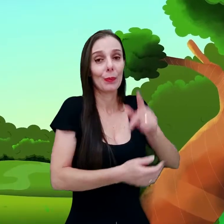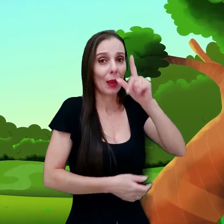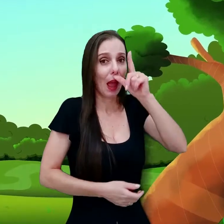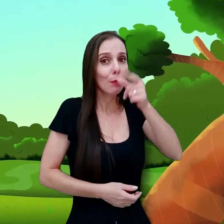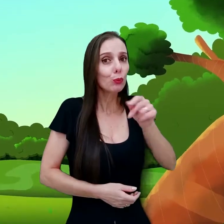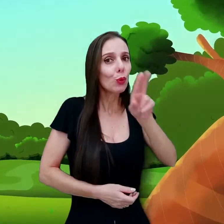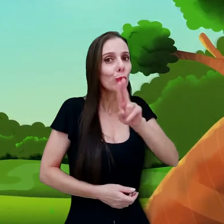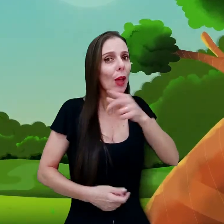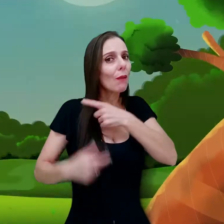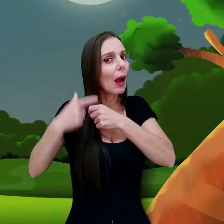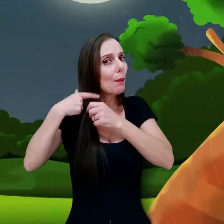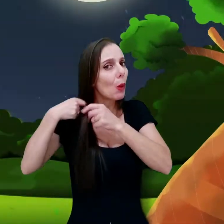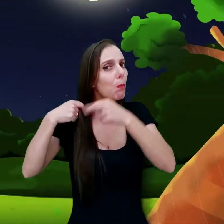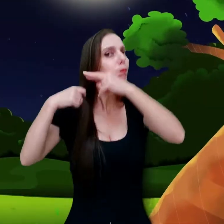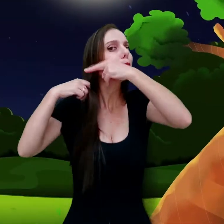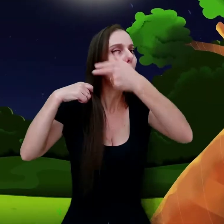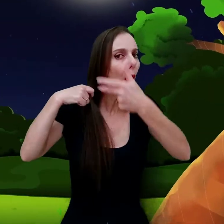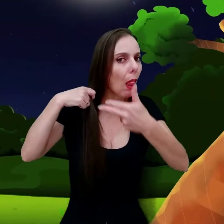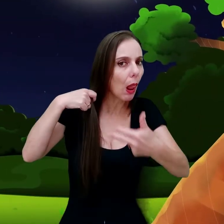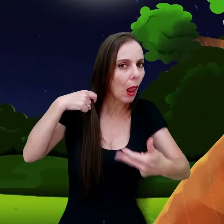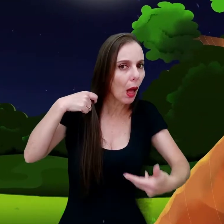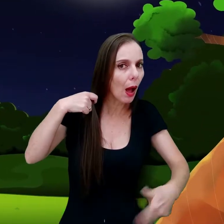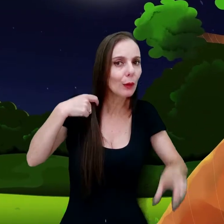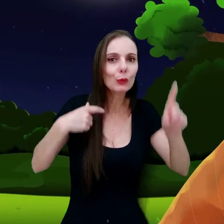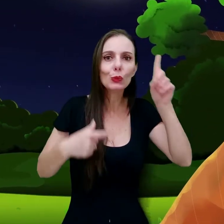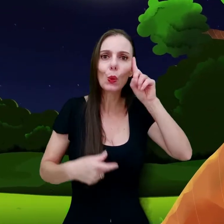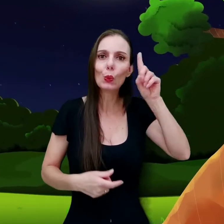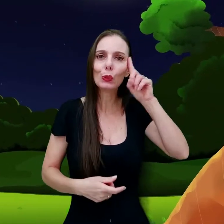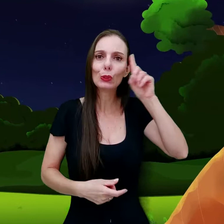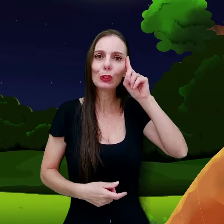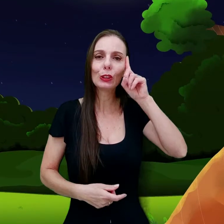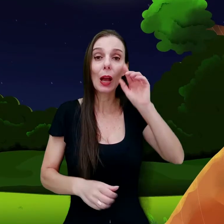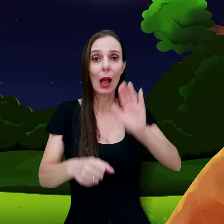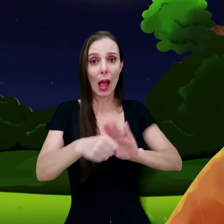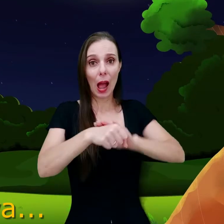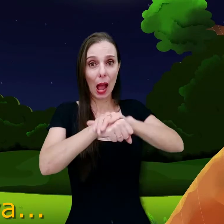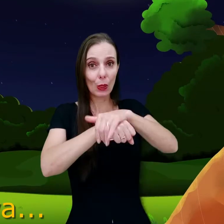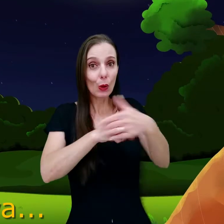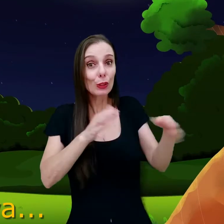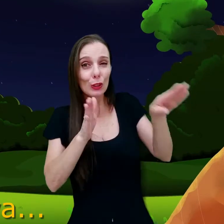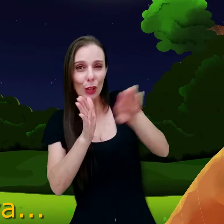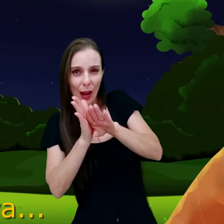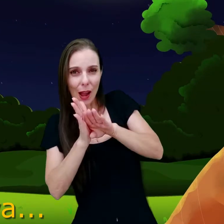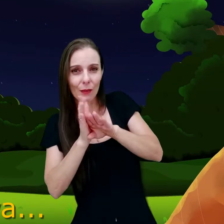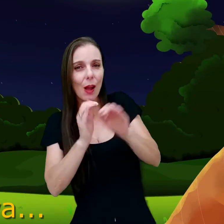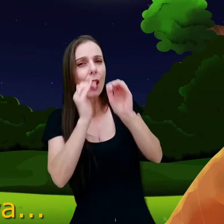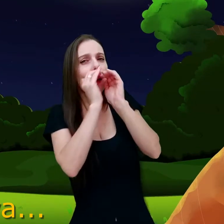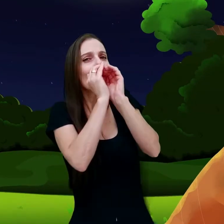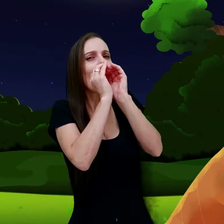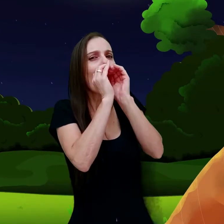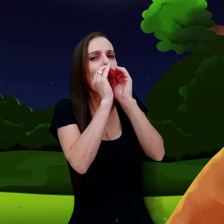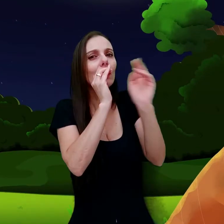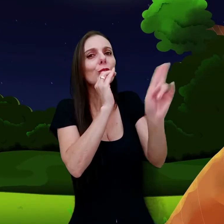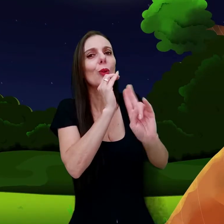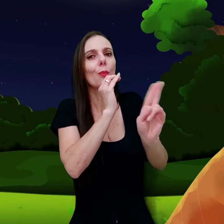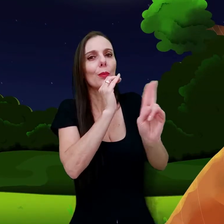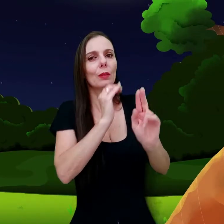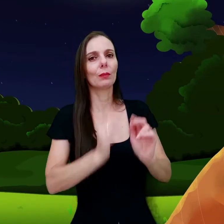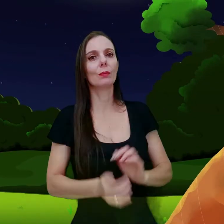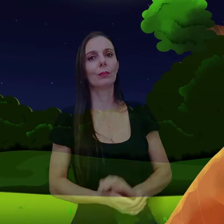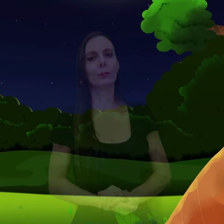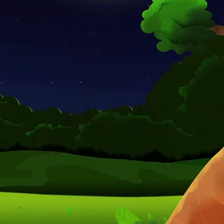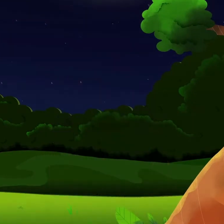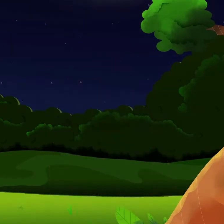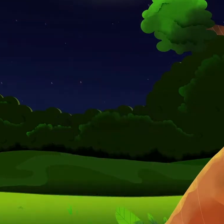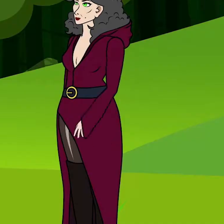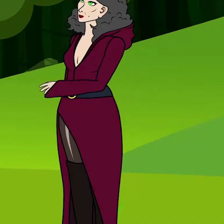bruxa usava o cabelo de Rapunzel para descer a torre todos os dias. E à noite, quando chegava, gritava para